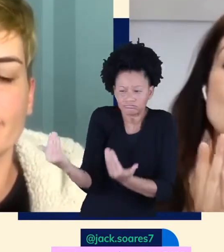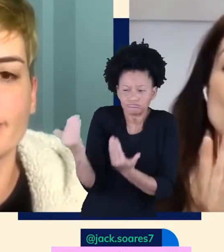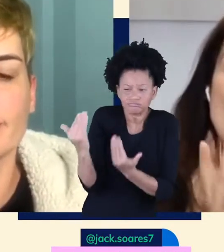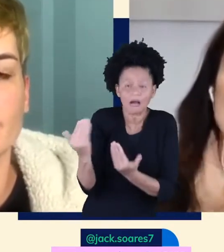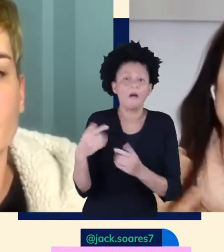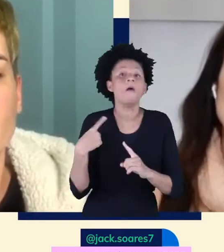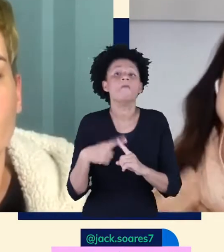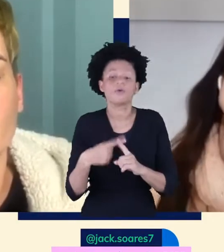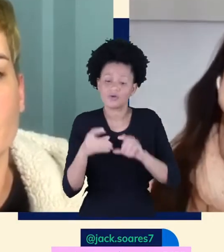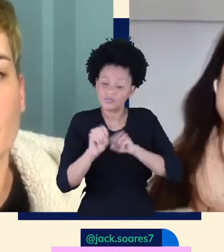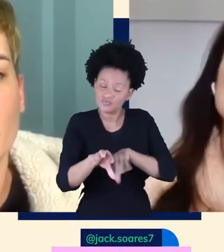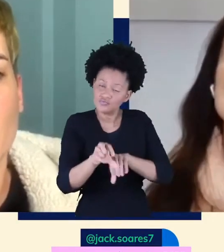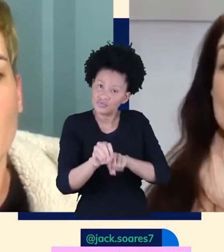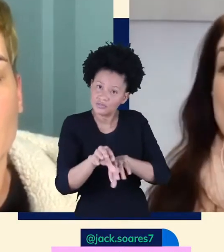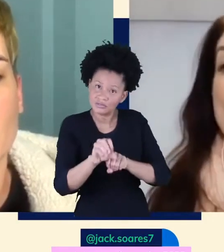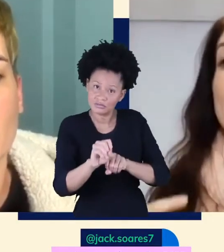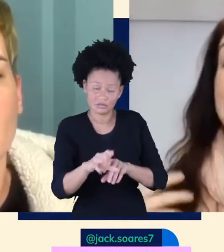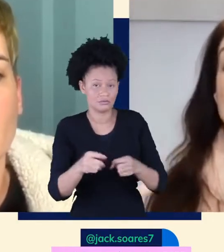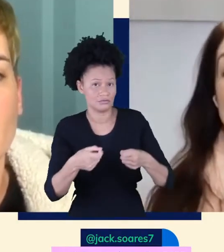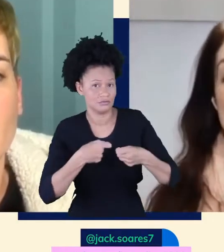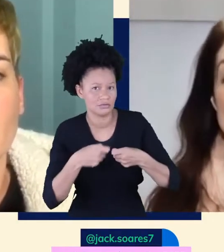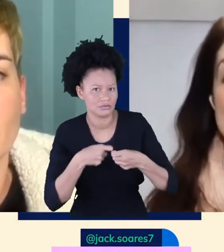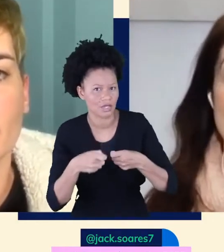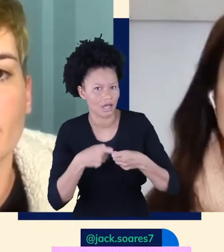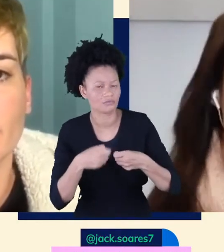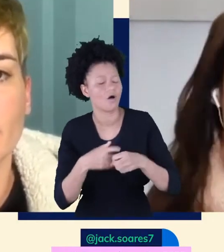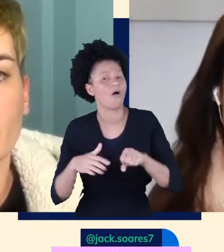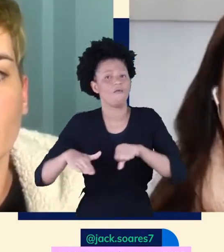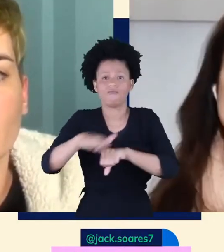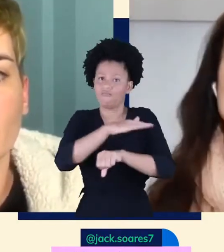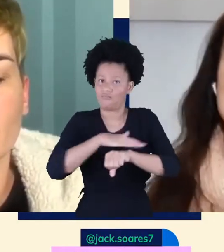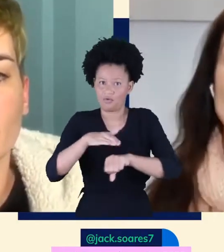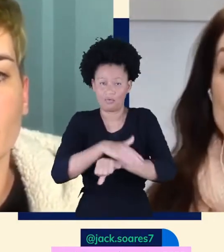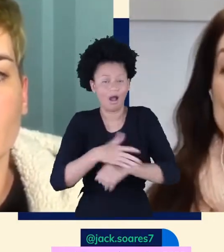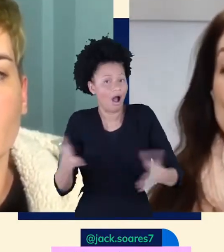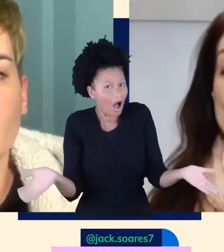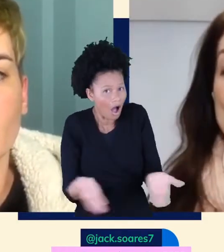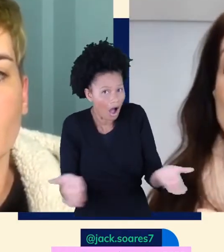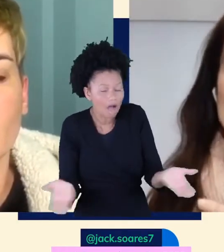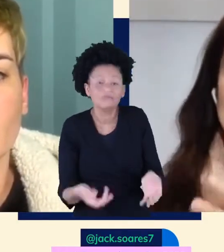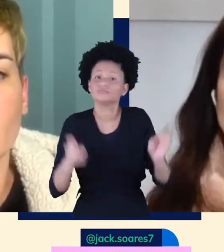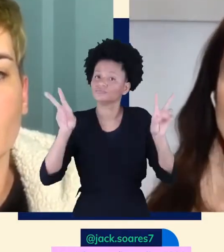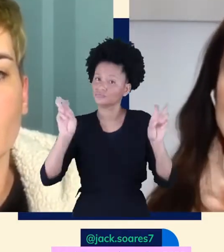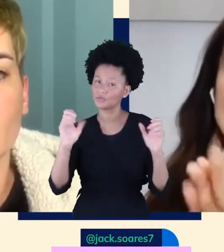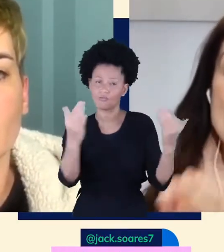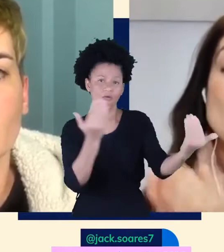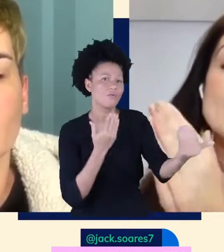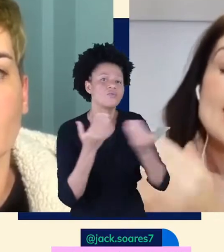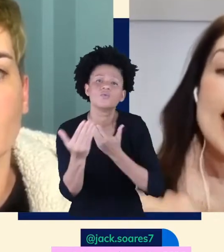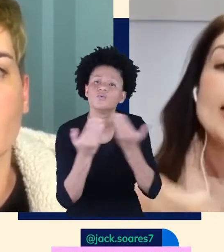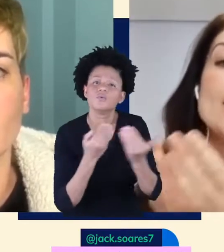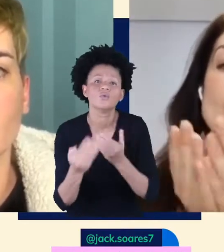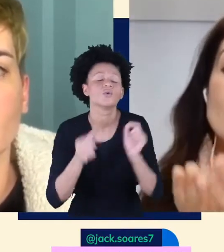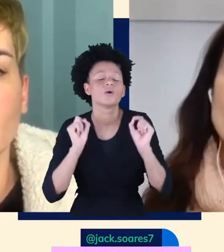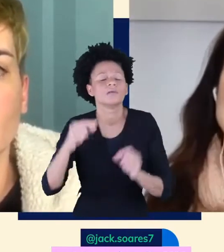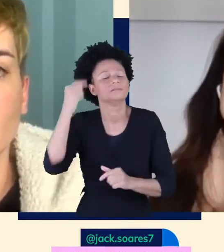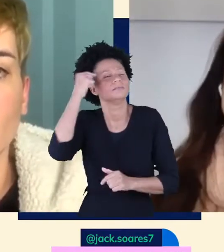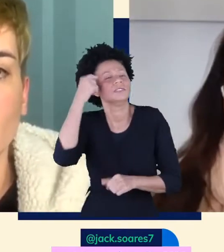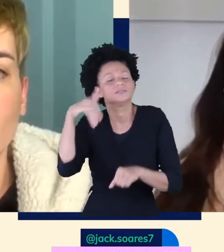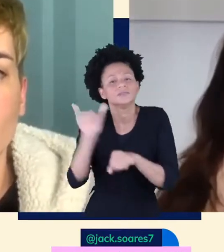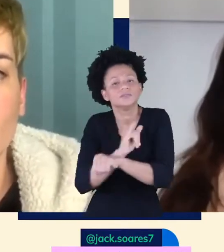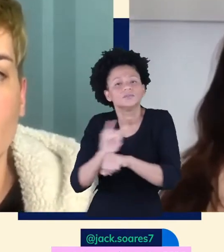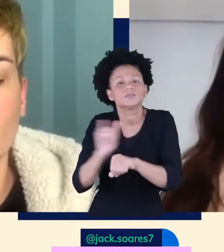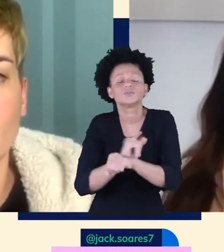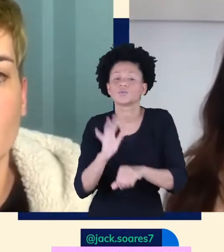educação sexual formal, que é essa que a gente está, sobre ela que a gente está conversando aqui, que é pensar em estratégias